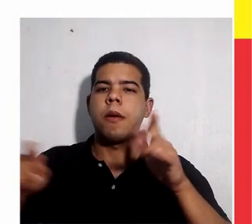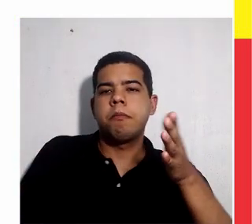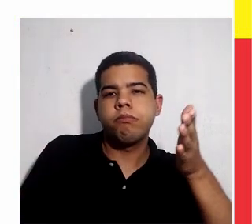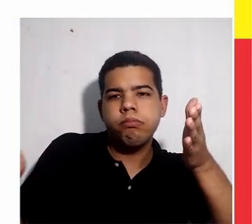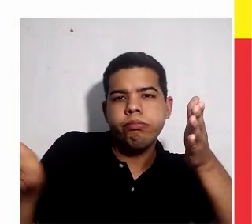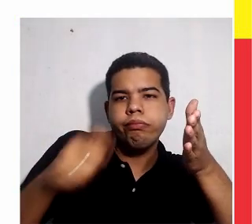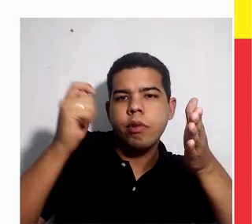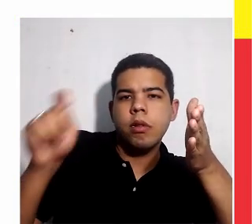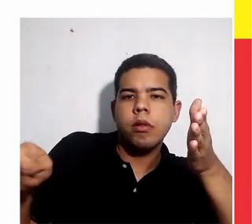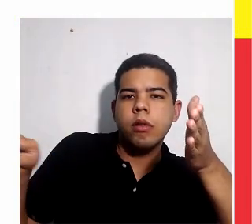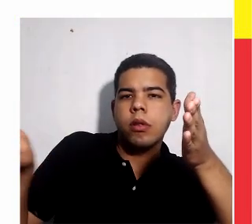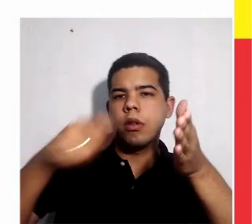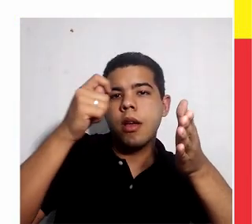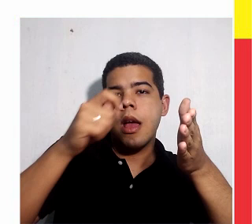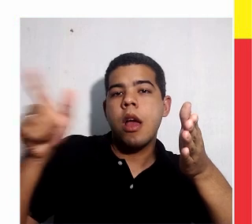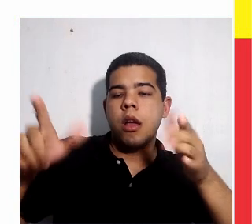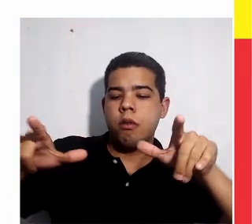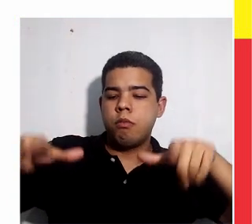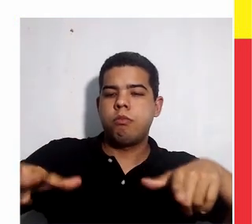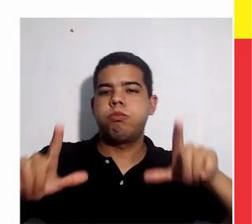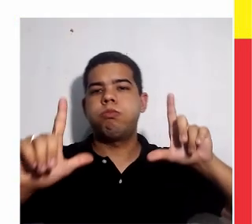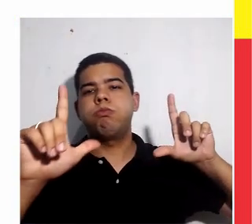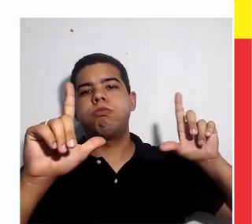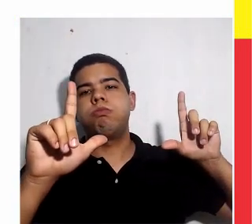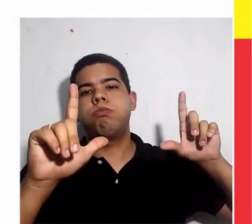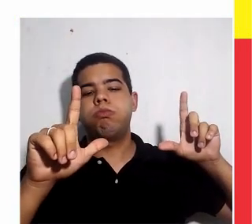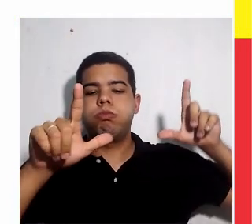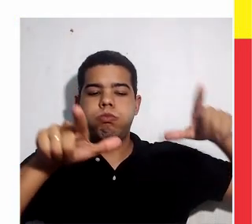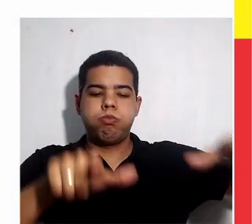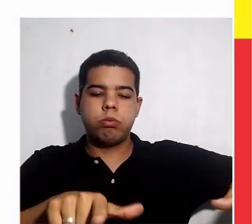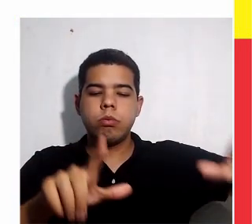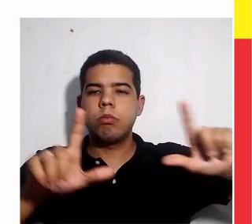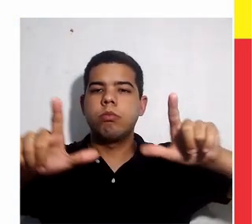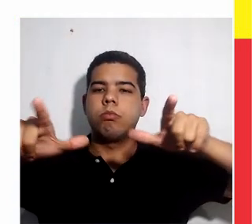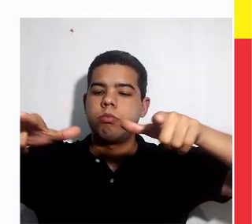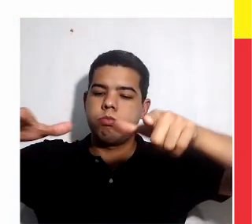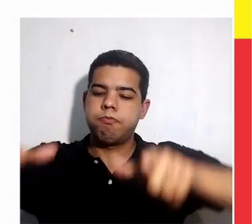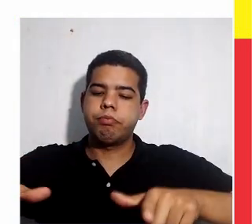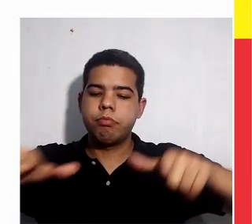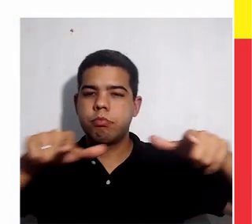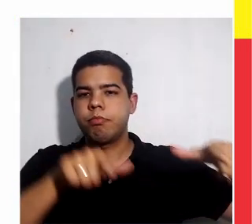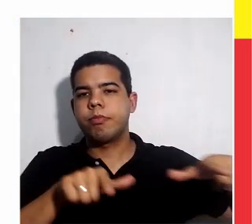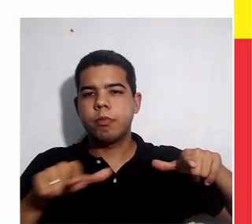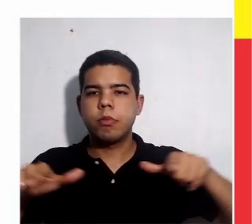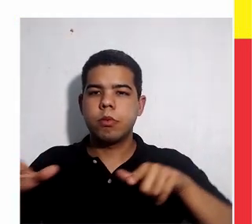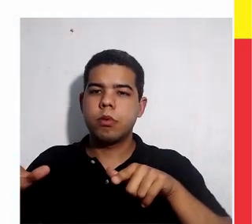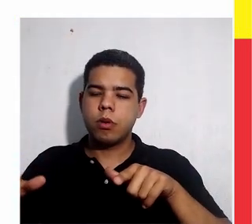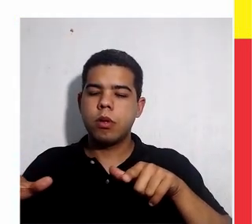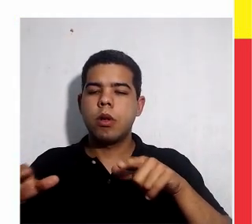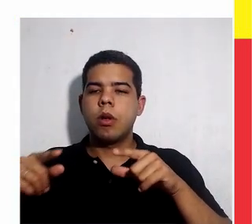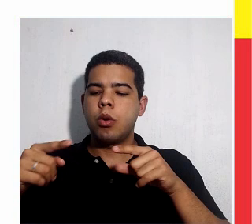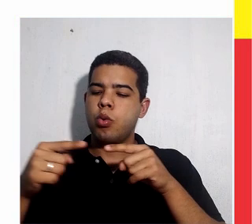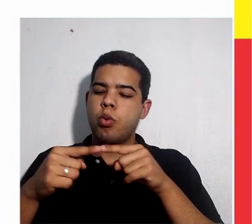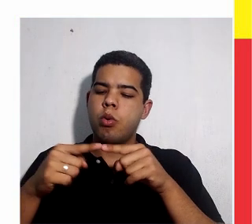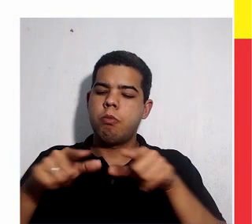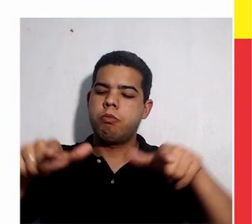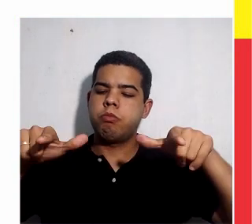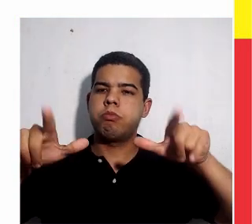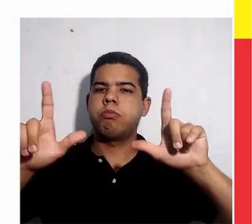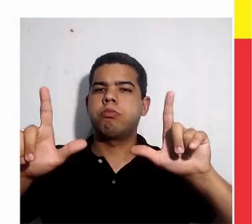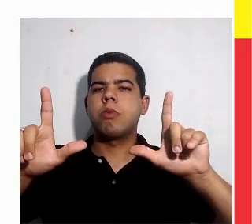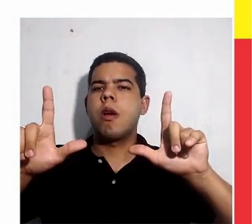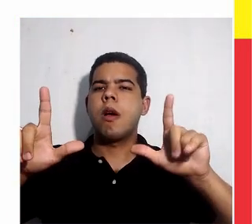pedreiro e está colocando pedras de porcelana para o piso de uma sala enorme, em formato de um